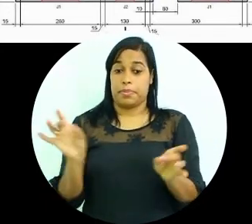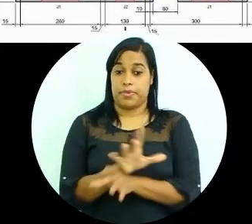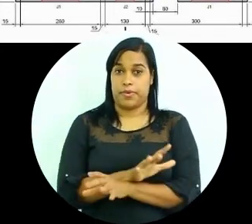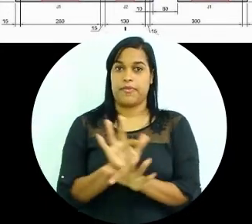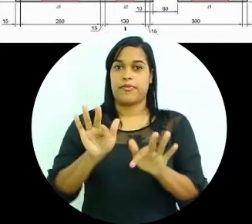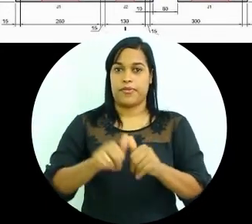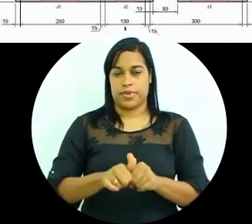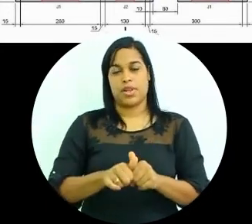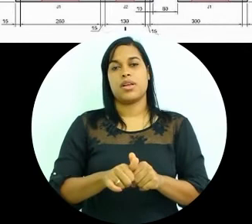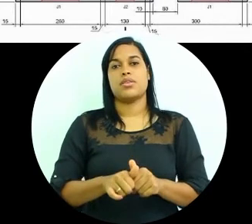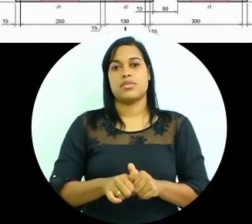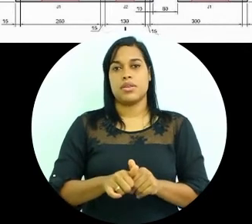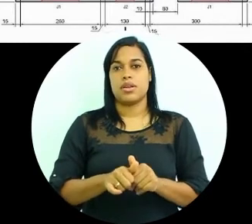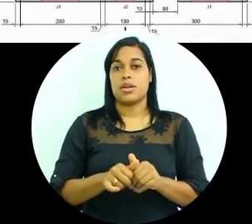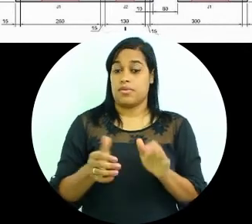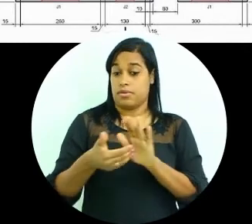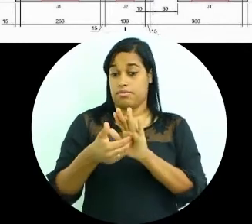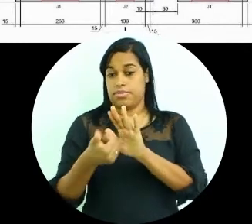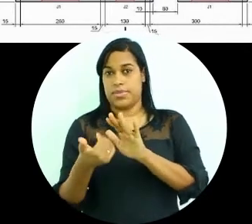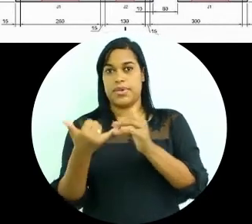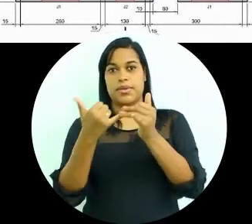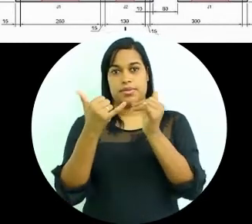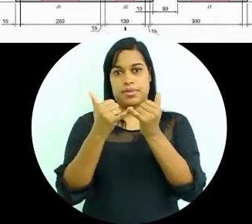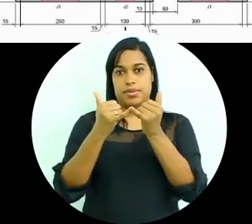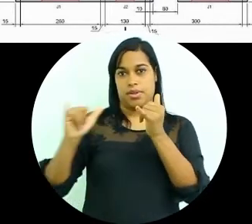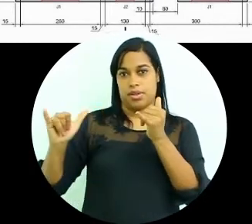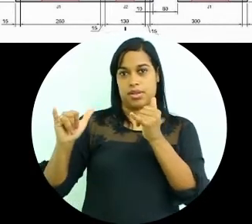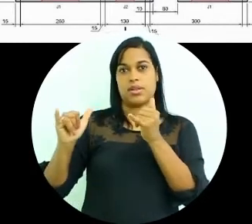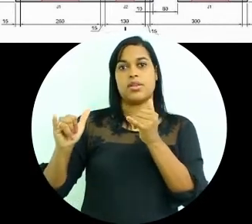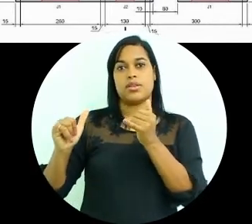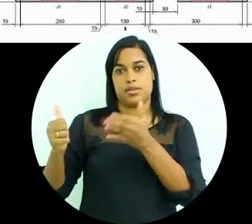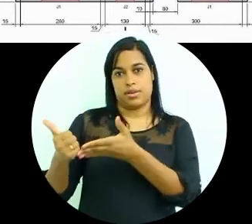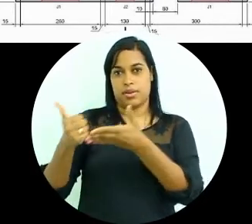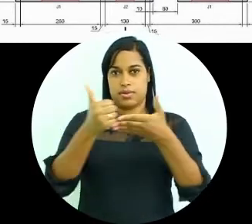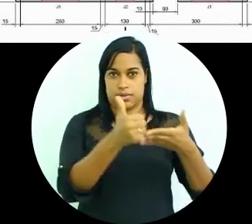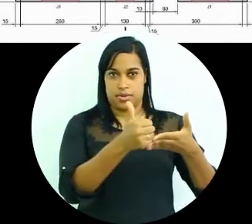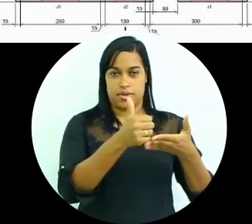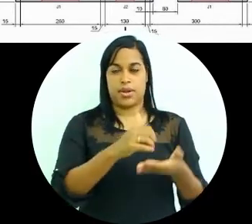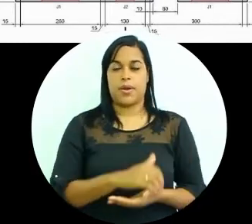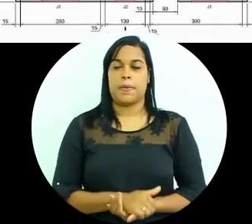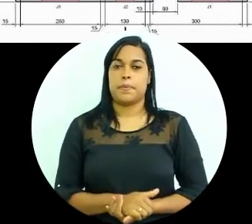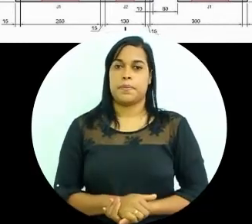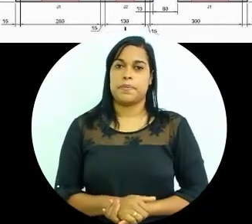ESC para finalizar e vou apagar essa linha do meio.